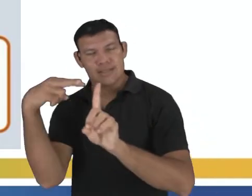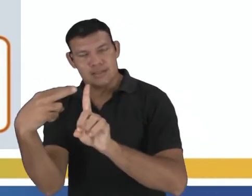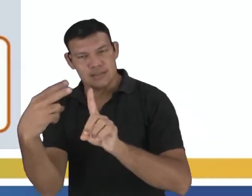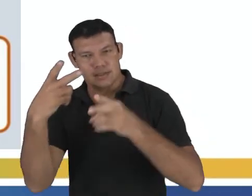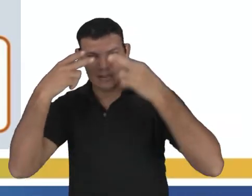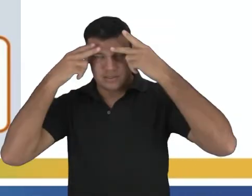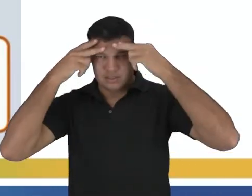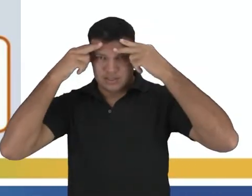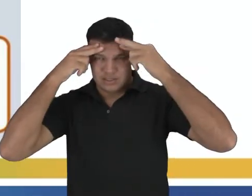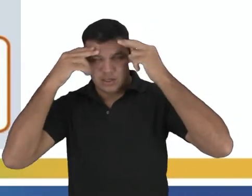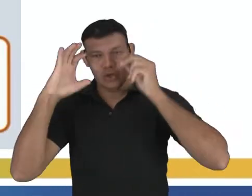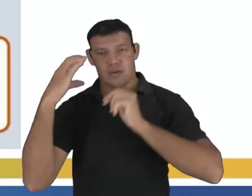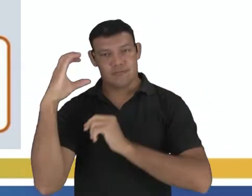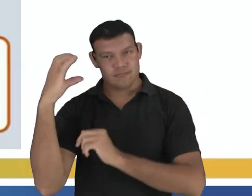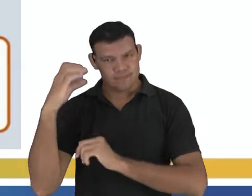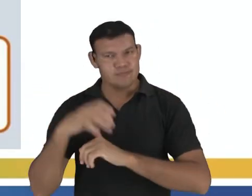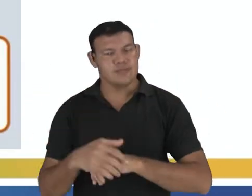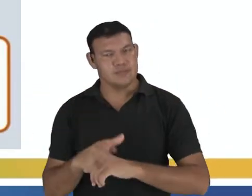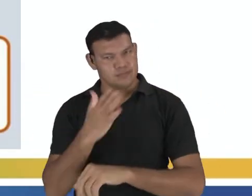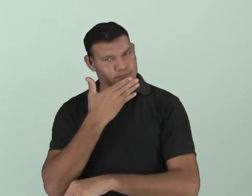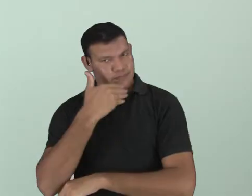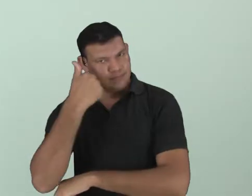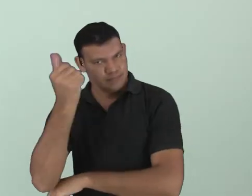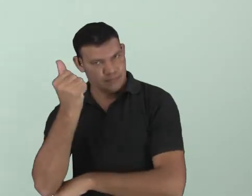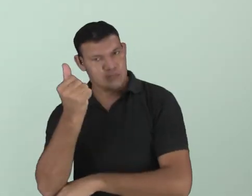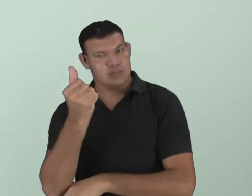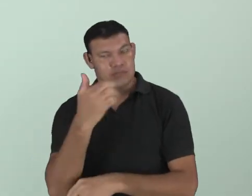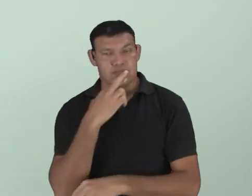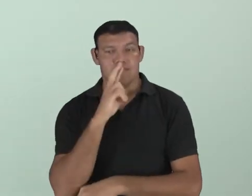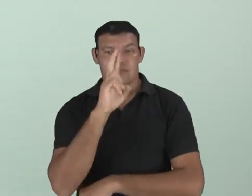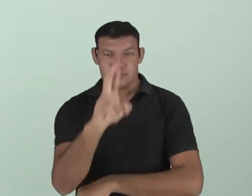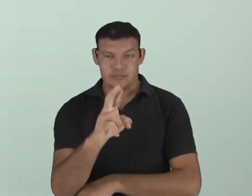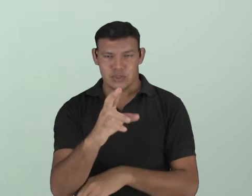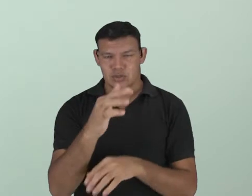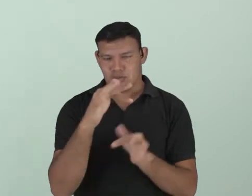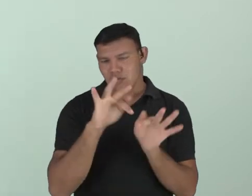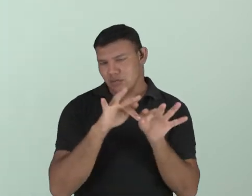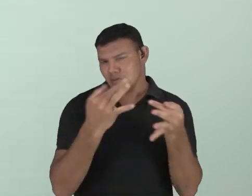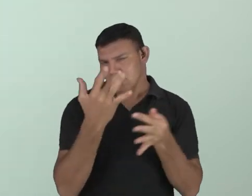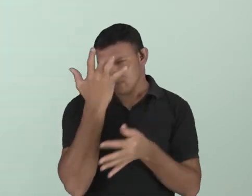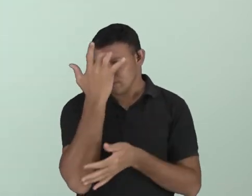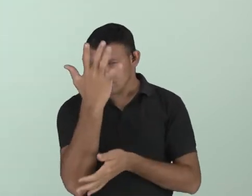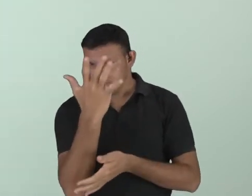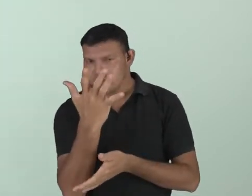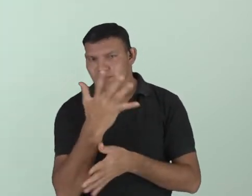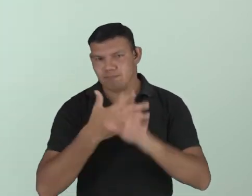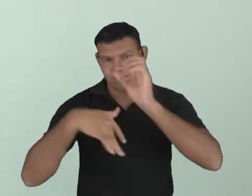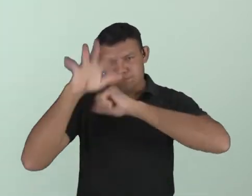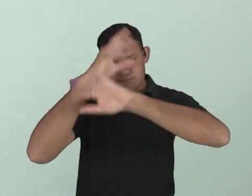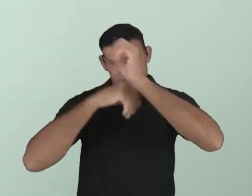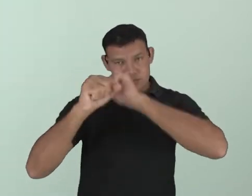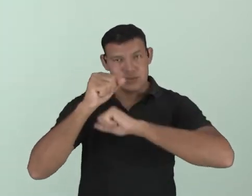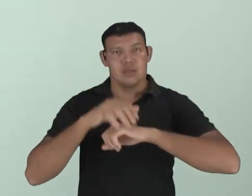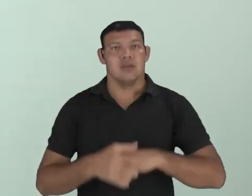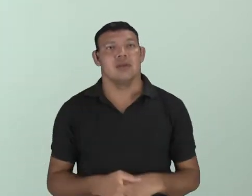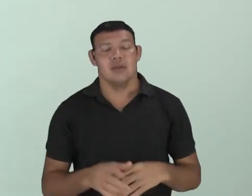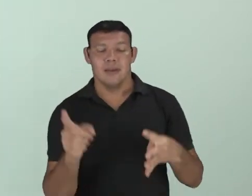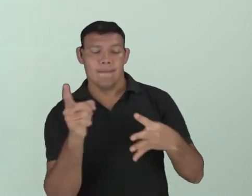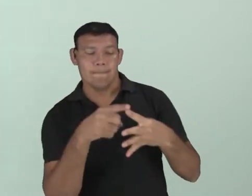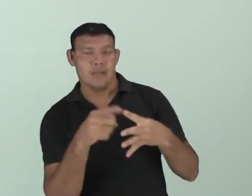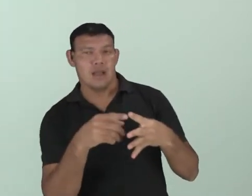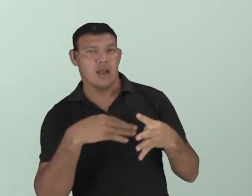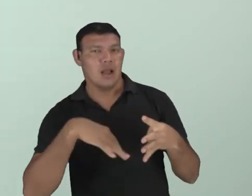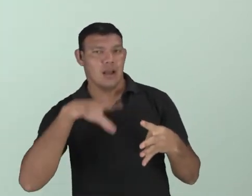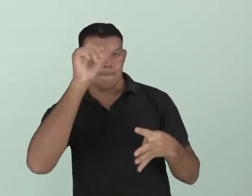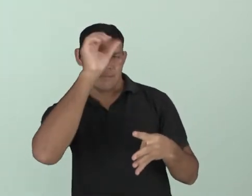neurociência e nos dá uma perspectiva um pouquinho mais diferente, mais simples de se compreender, digamos assim. Então, esse aprender a conhecer seria o quê?